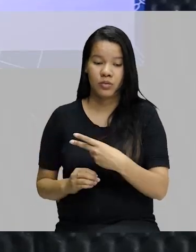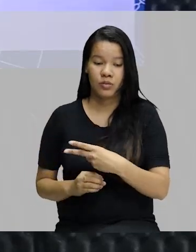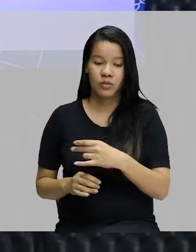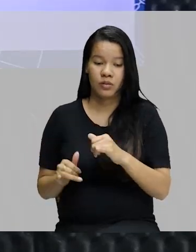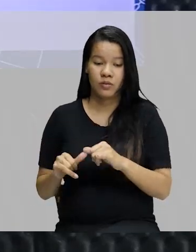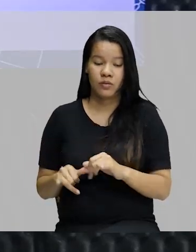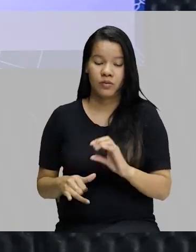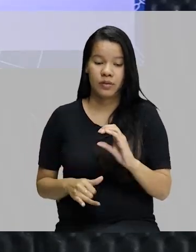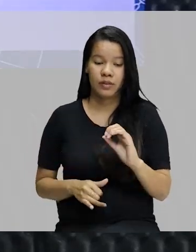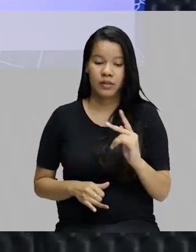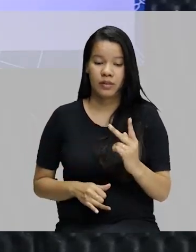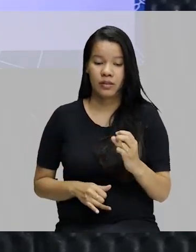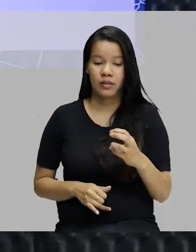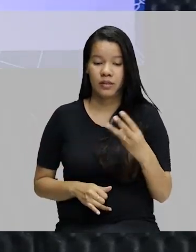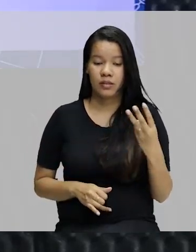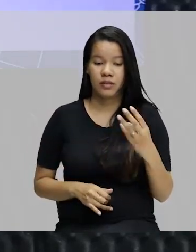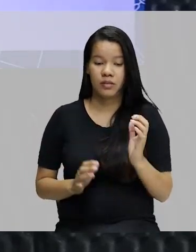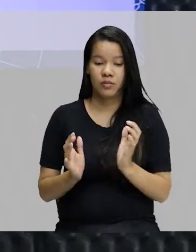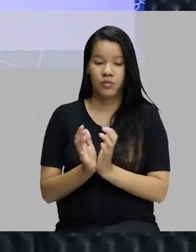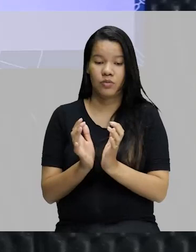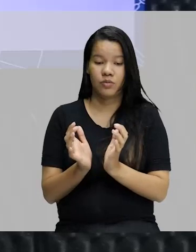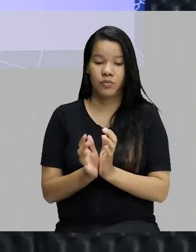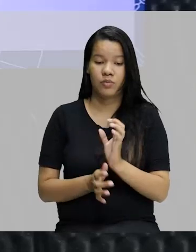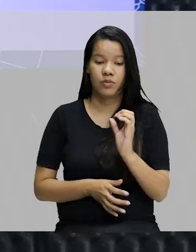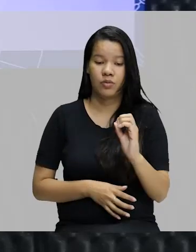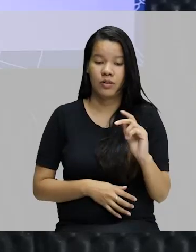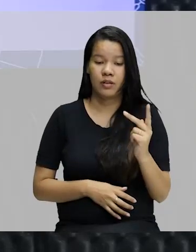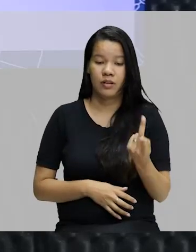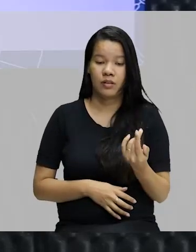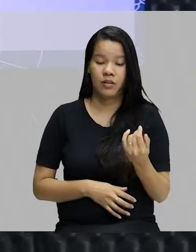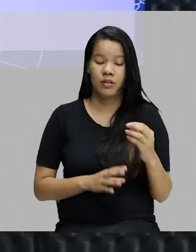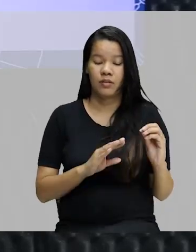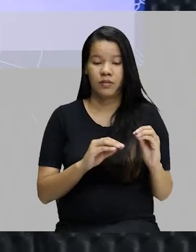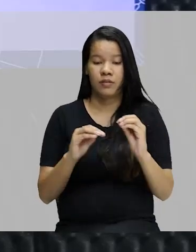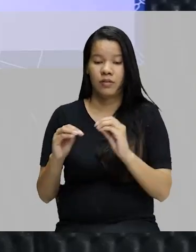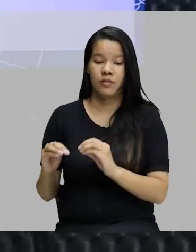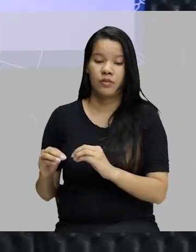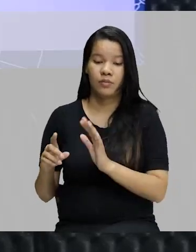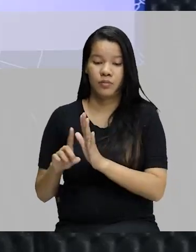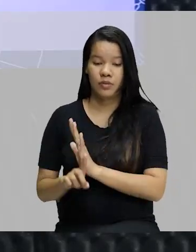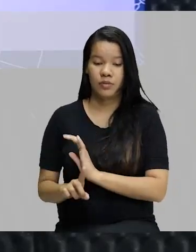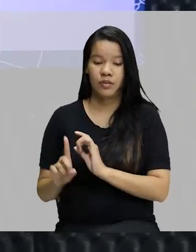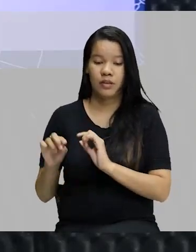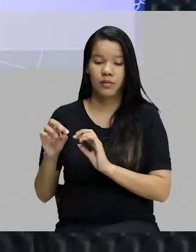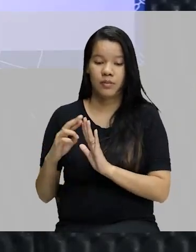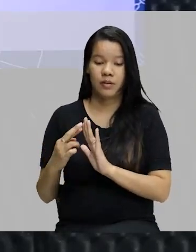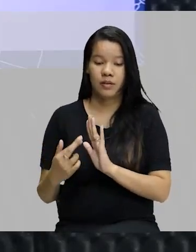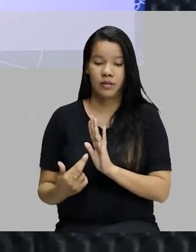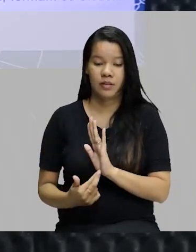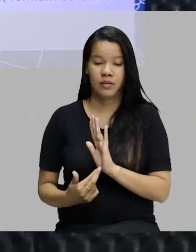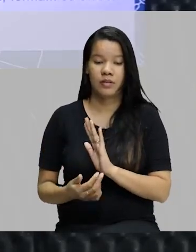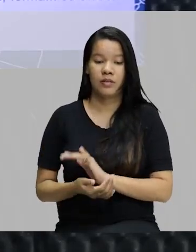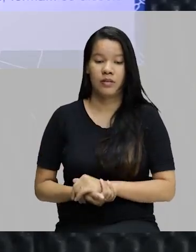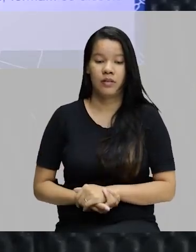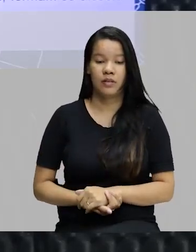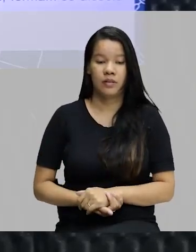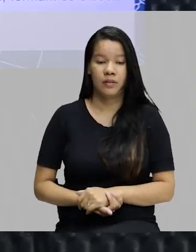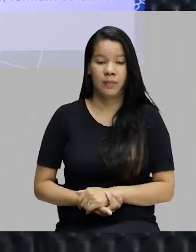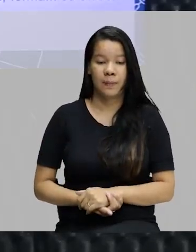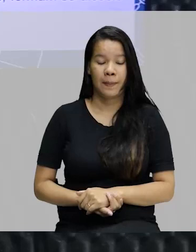Aí o grupo OH vai para o carbono menos hidrogenado, regra de